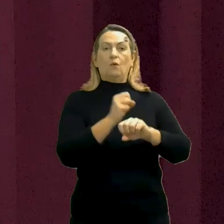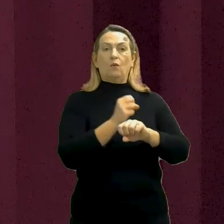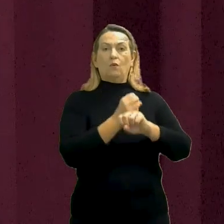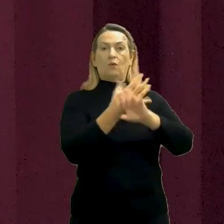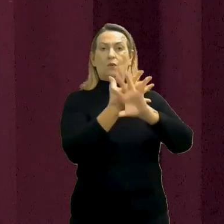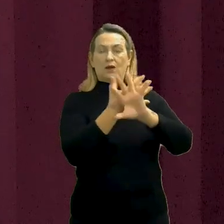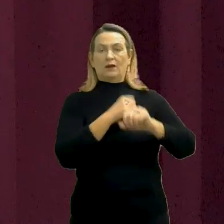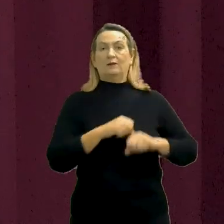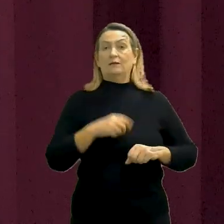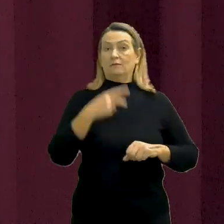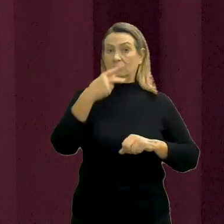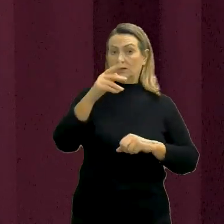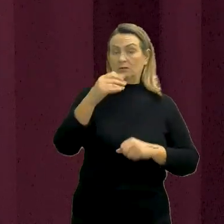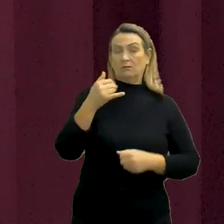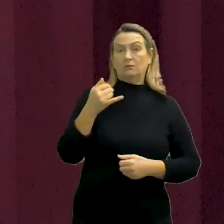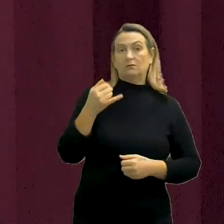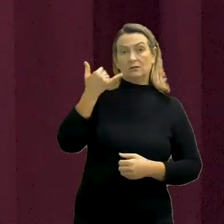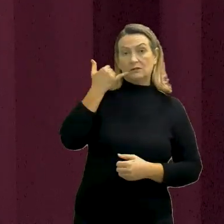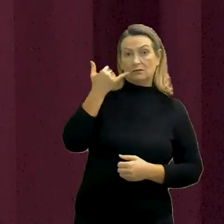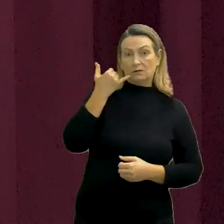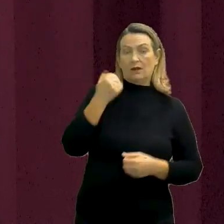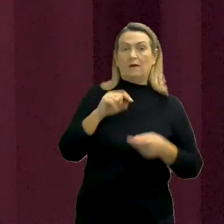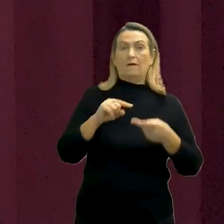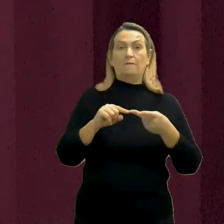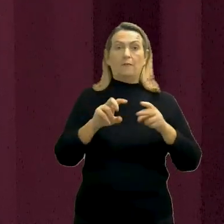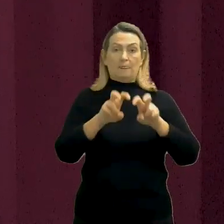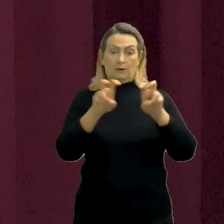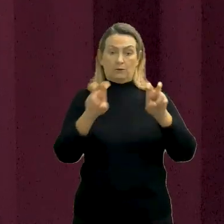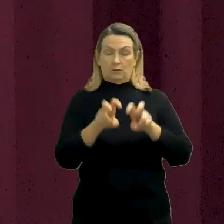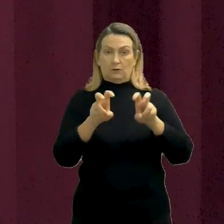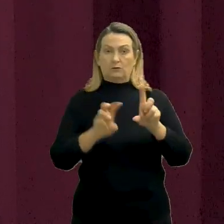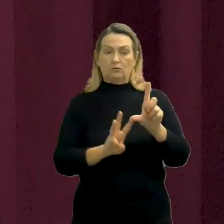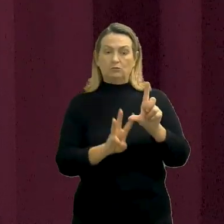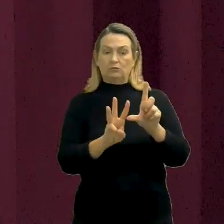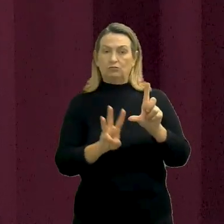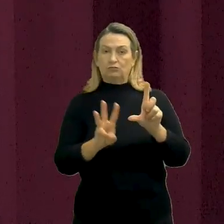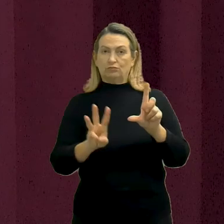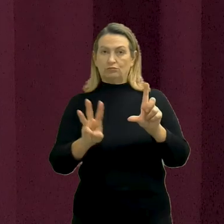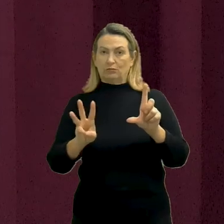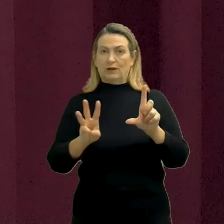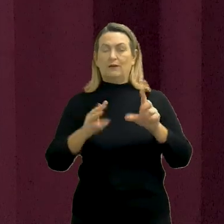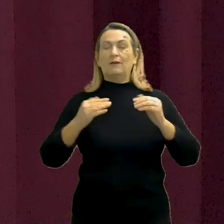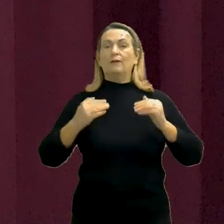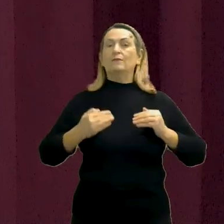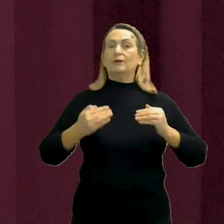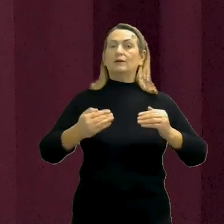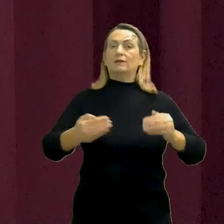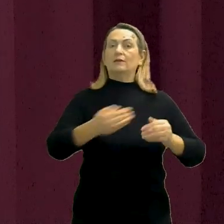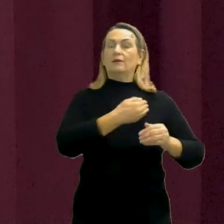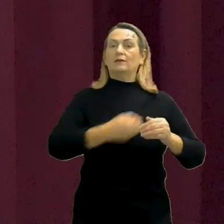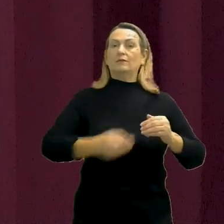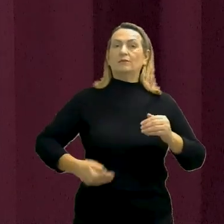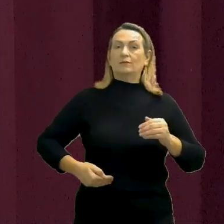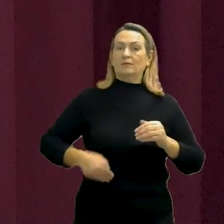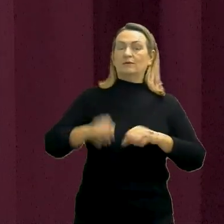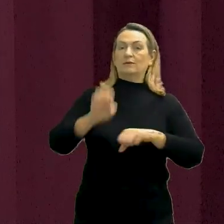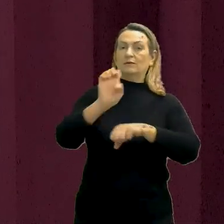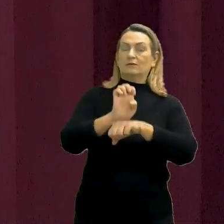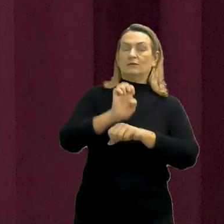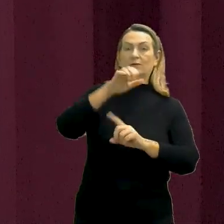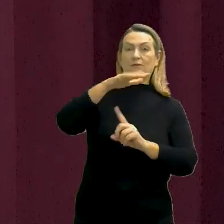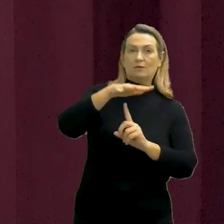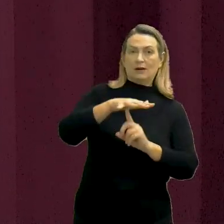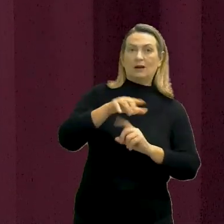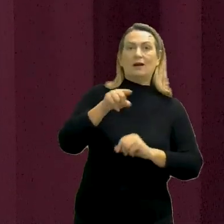seu computador você pode acessar a página do Ministério Público do Estado do Paraná em que lá você tem a possibilidade de um